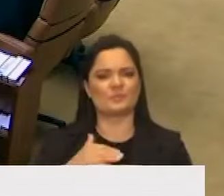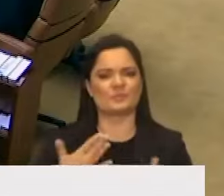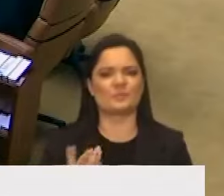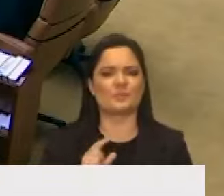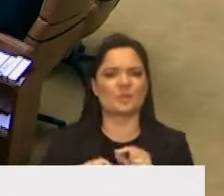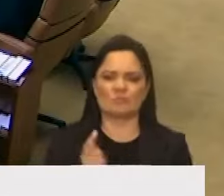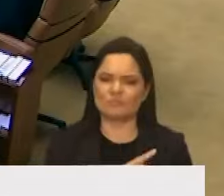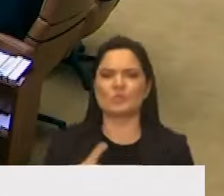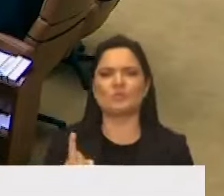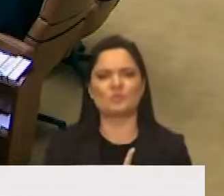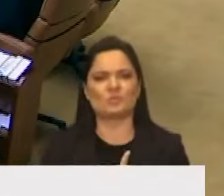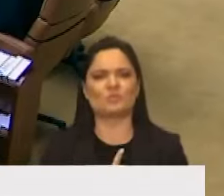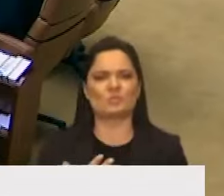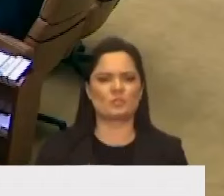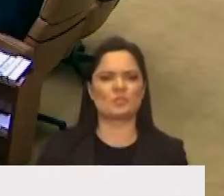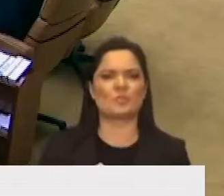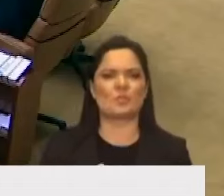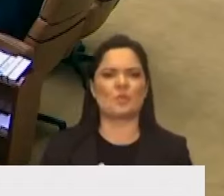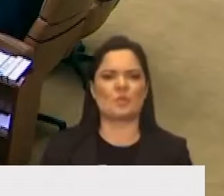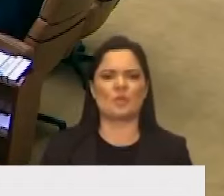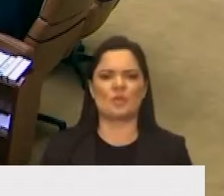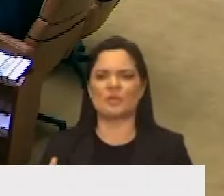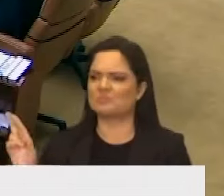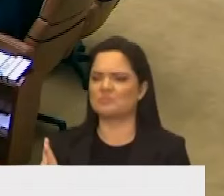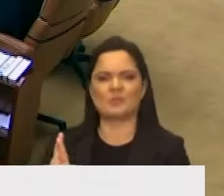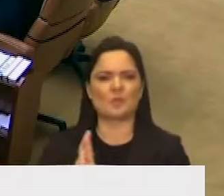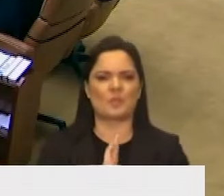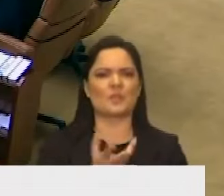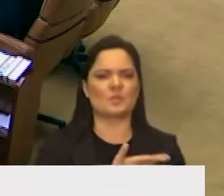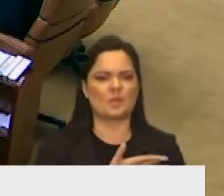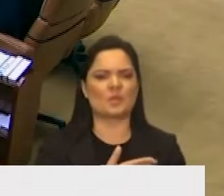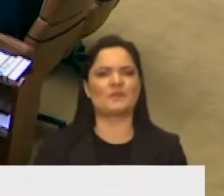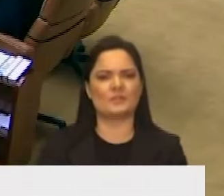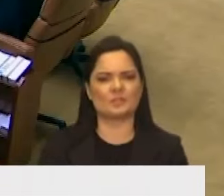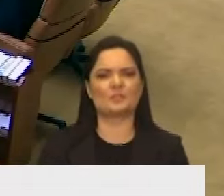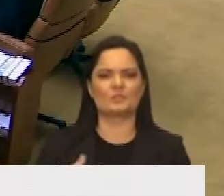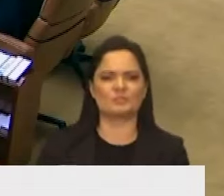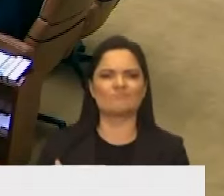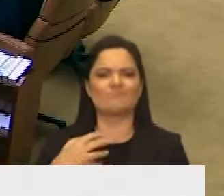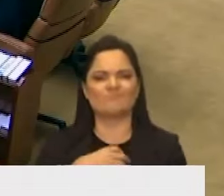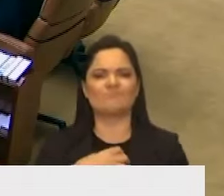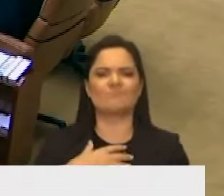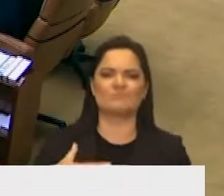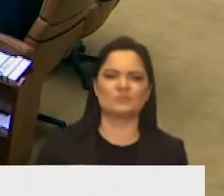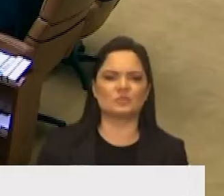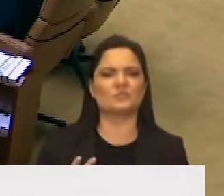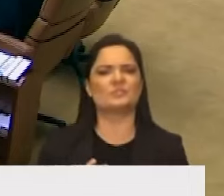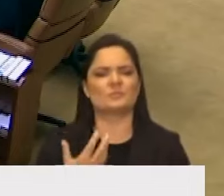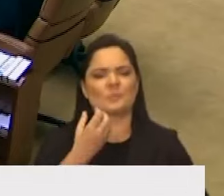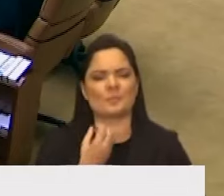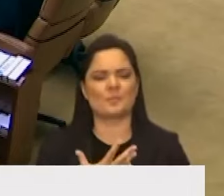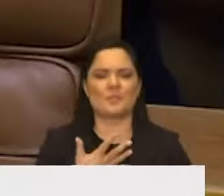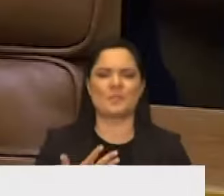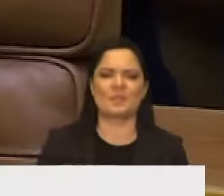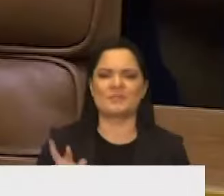todos nós acho que falo em nome de todos os colegas eh nos sentimos extremamente bem